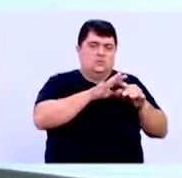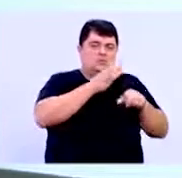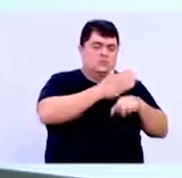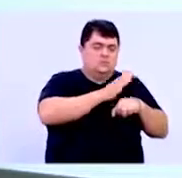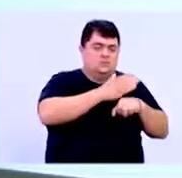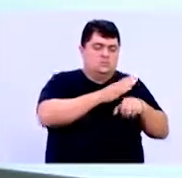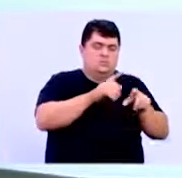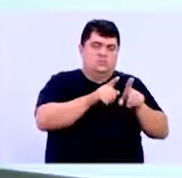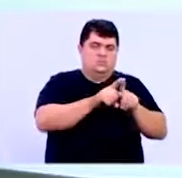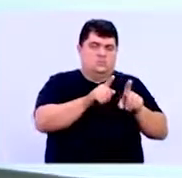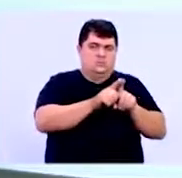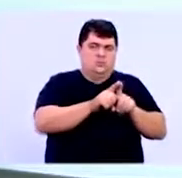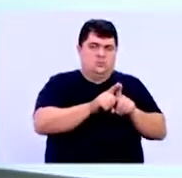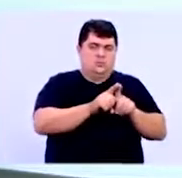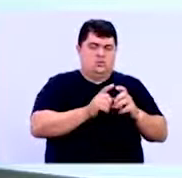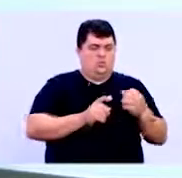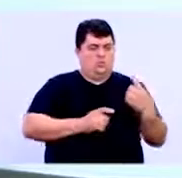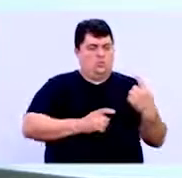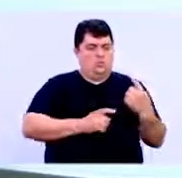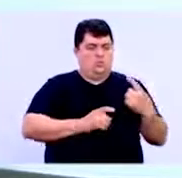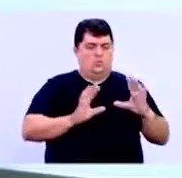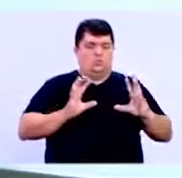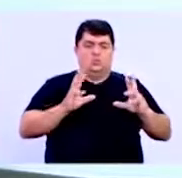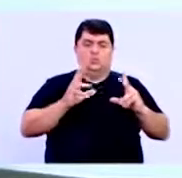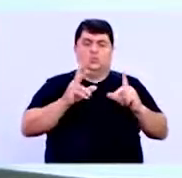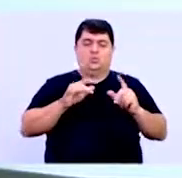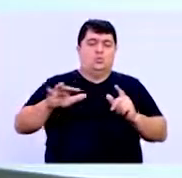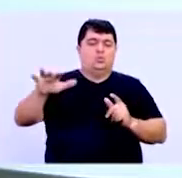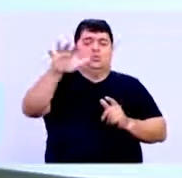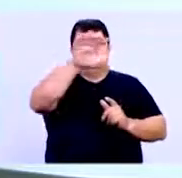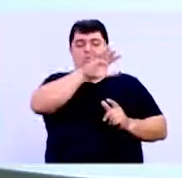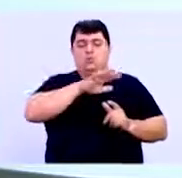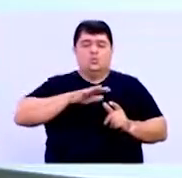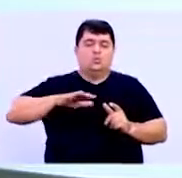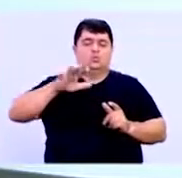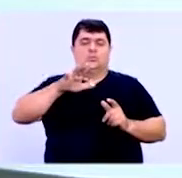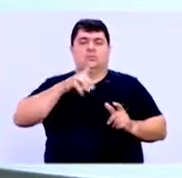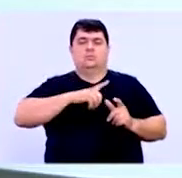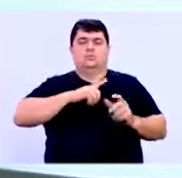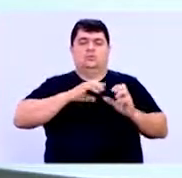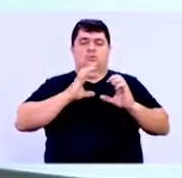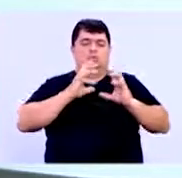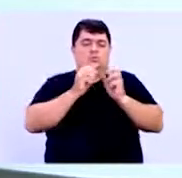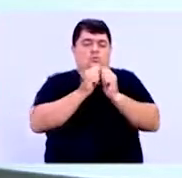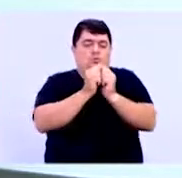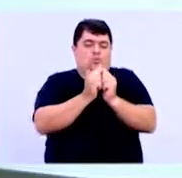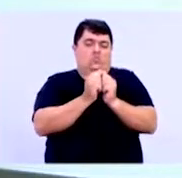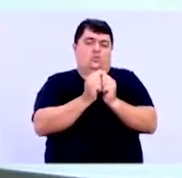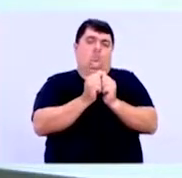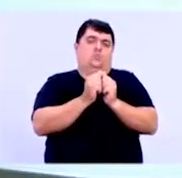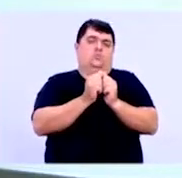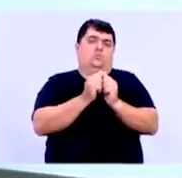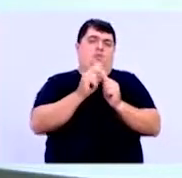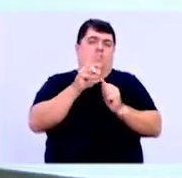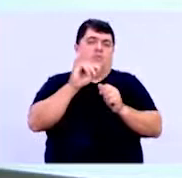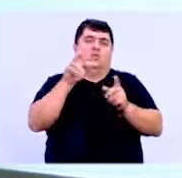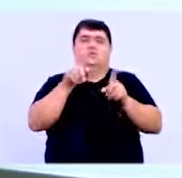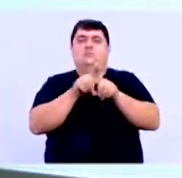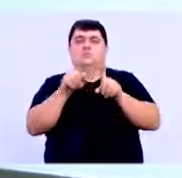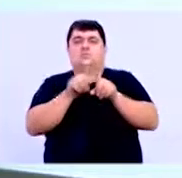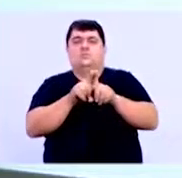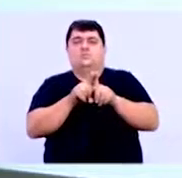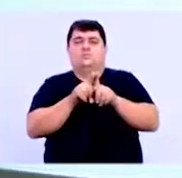agora não mais individualizado, mas no contexto geral, com todas as peças-chave, a gente vai enquadrar eles